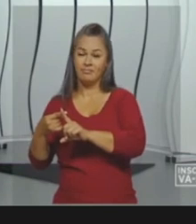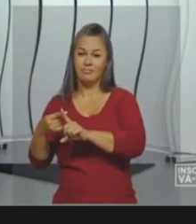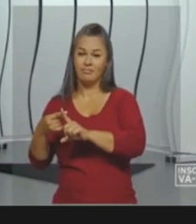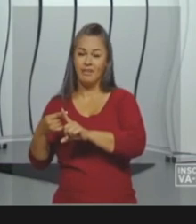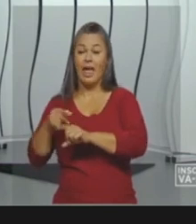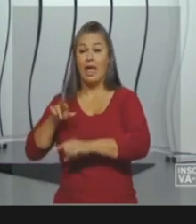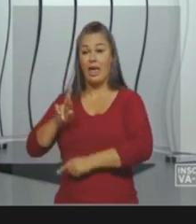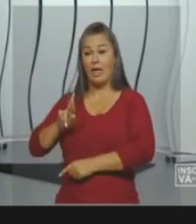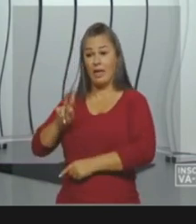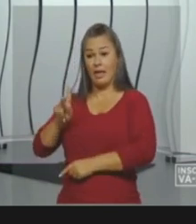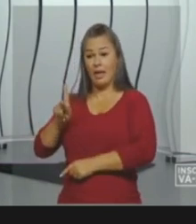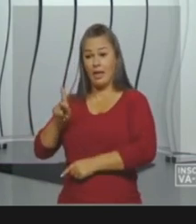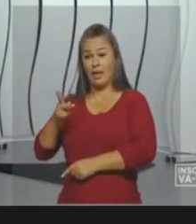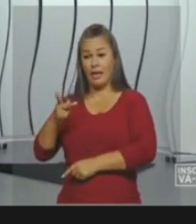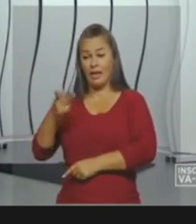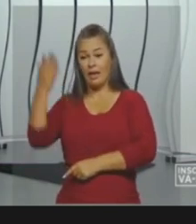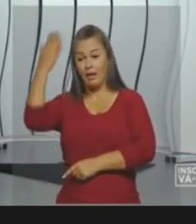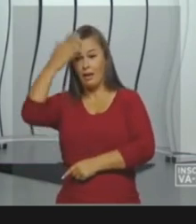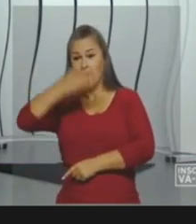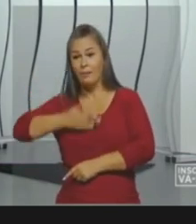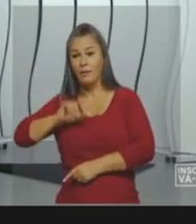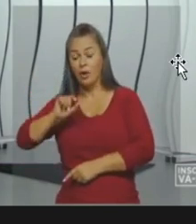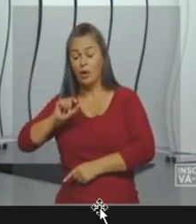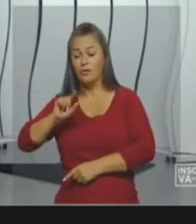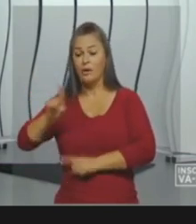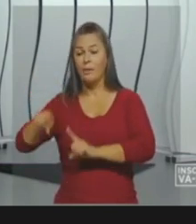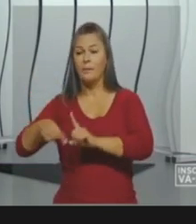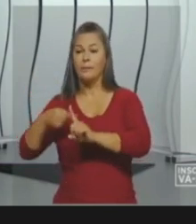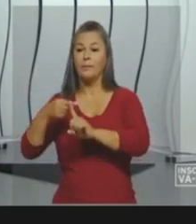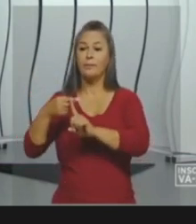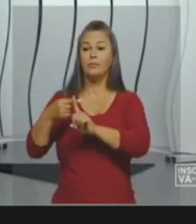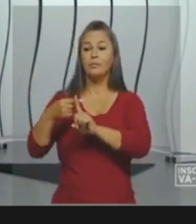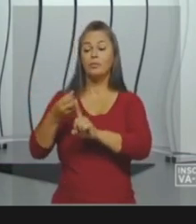Então essa é a ideia do sistema RH.